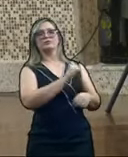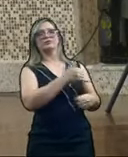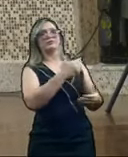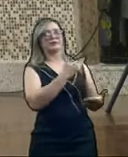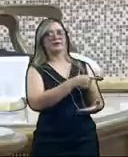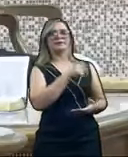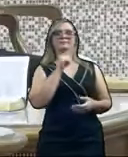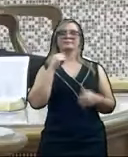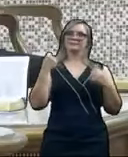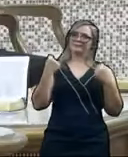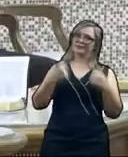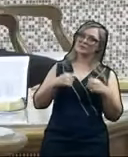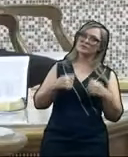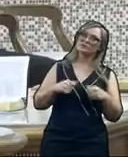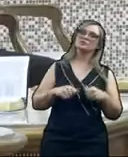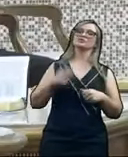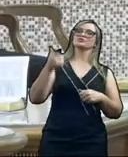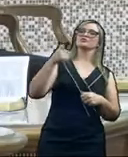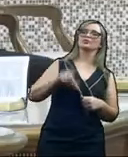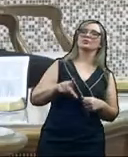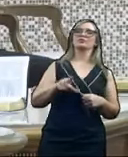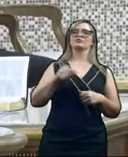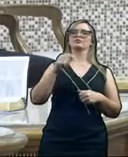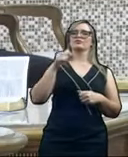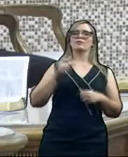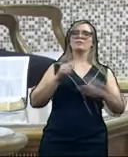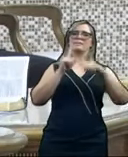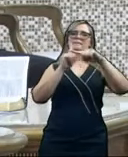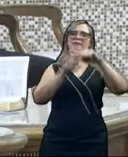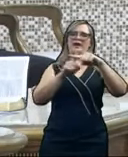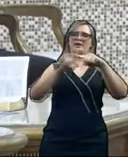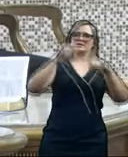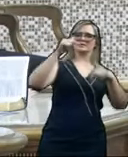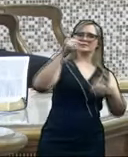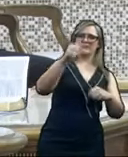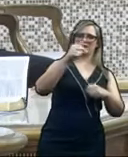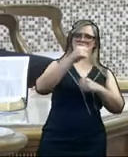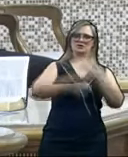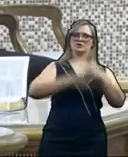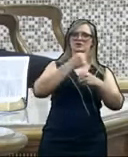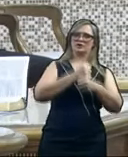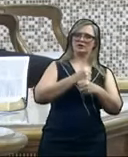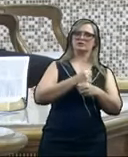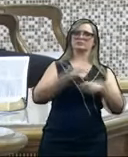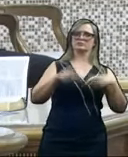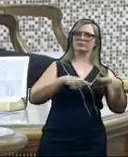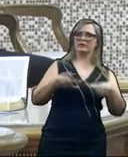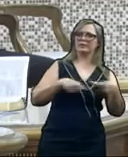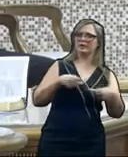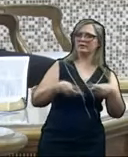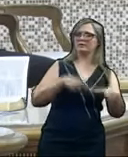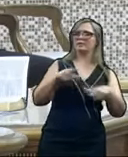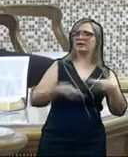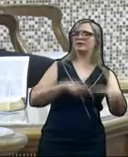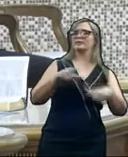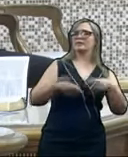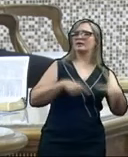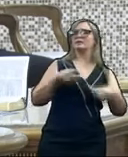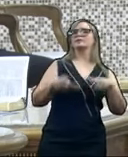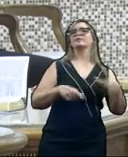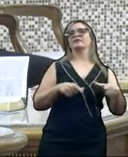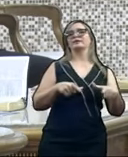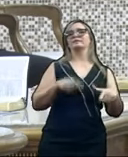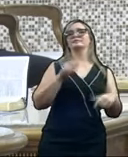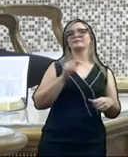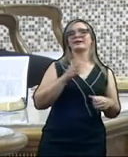tratado como empregado porque ele fala sofria com o calor do dia e com a geada da noite o deserto